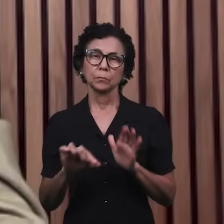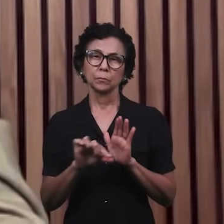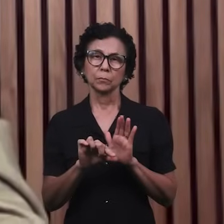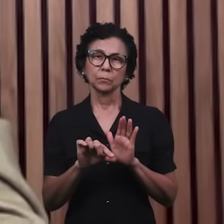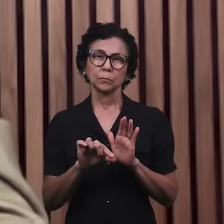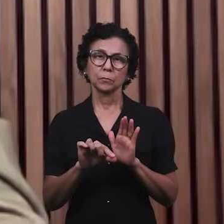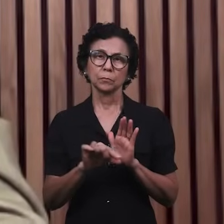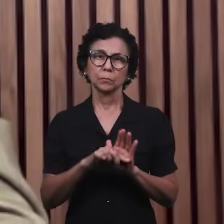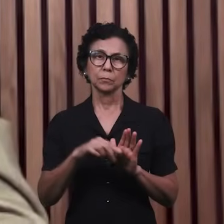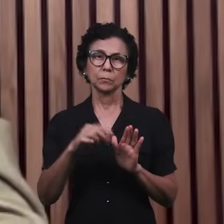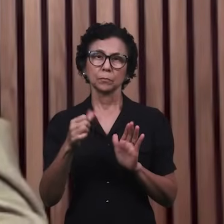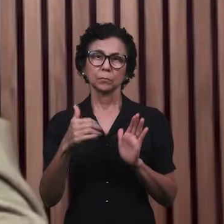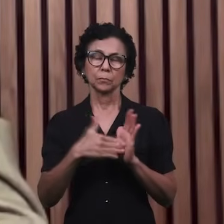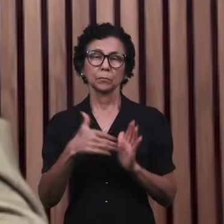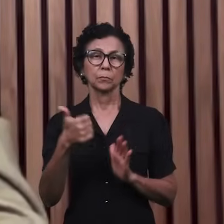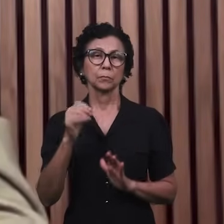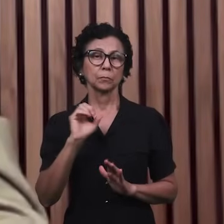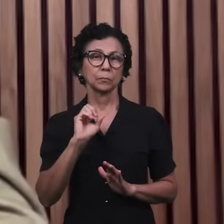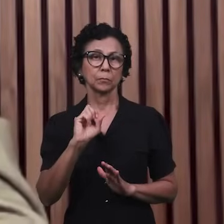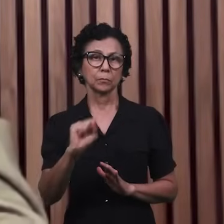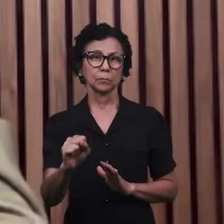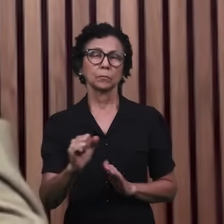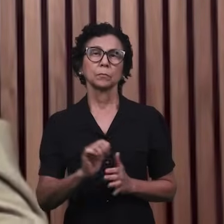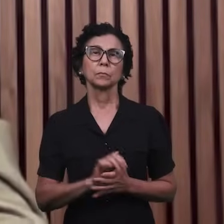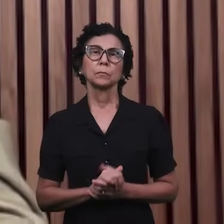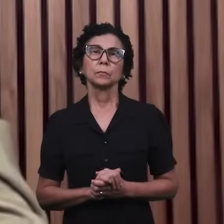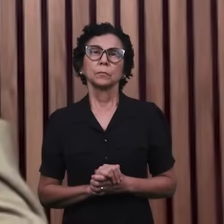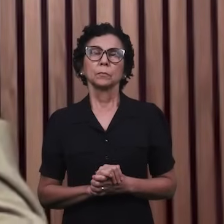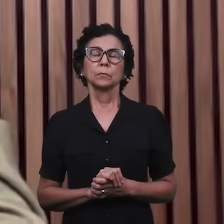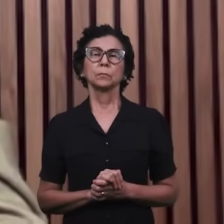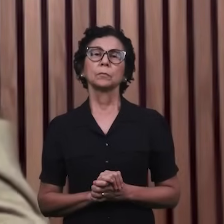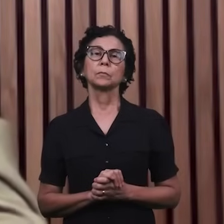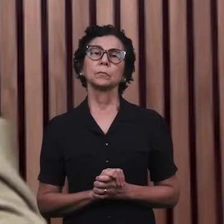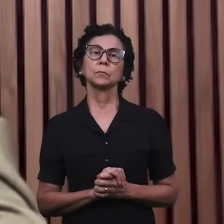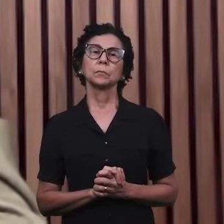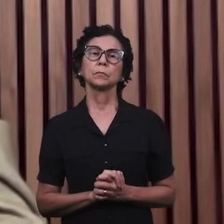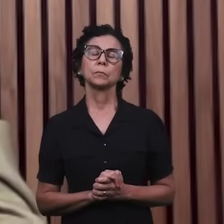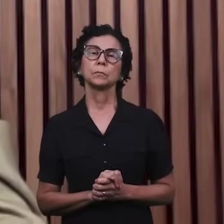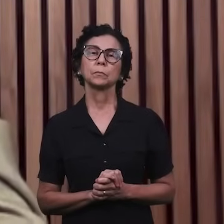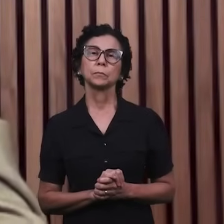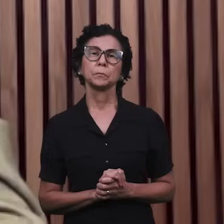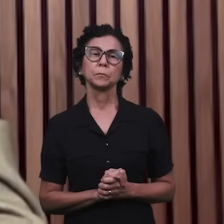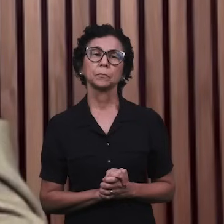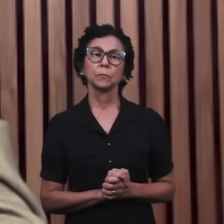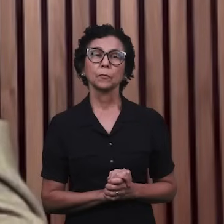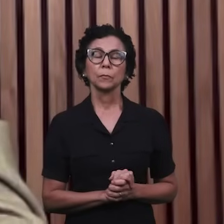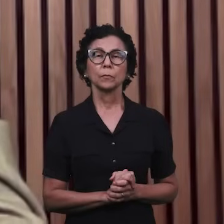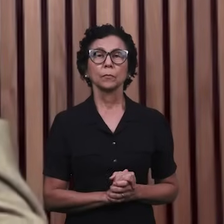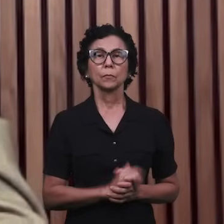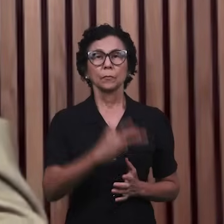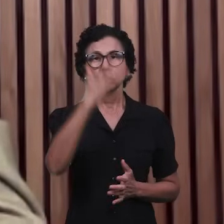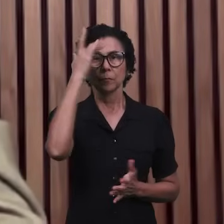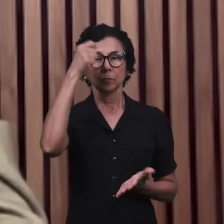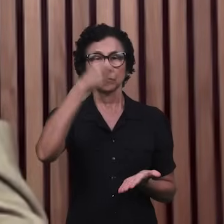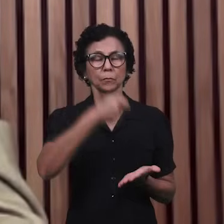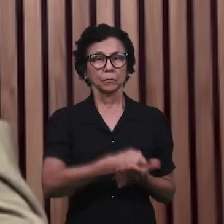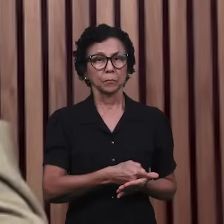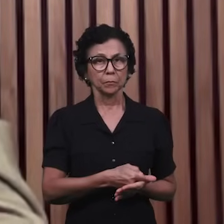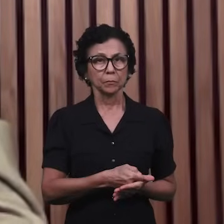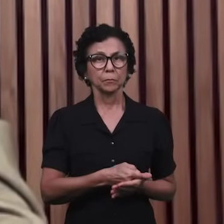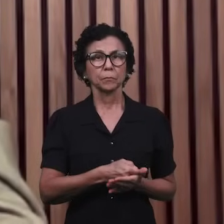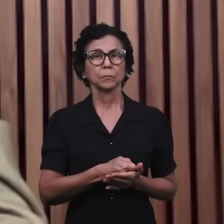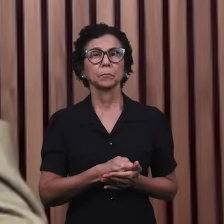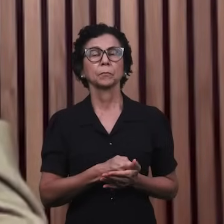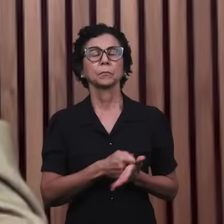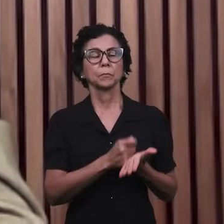6:18, essas partes contêm correspondência oficial entre autoridades persas e judaicas,